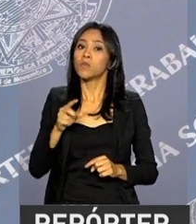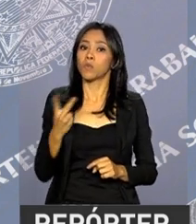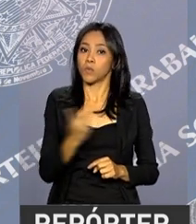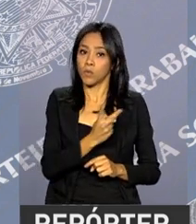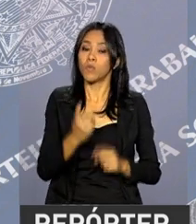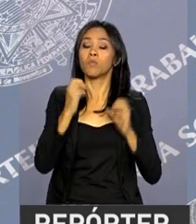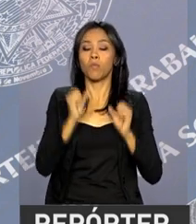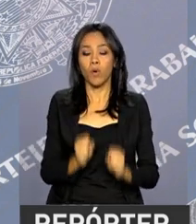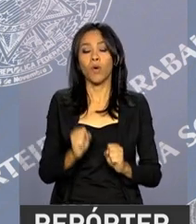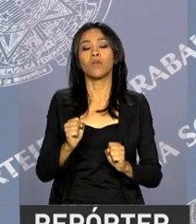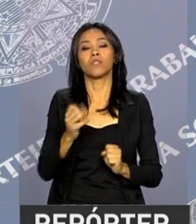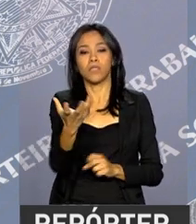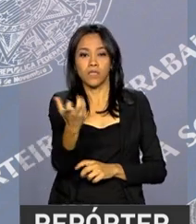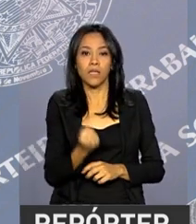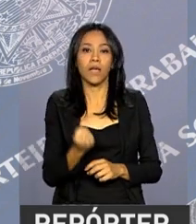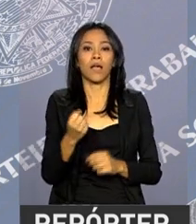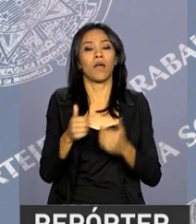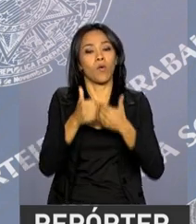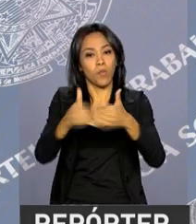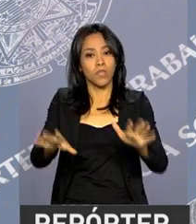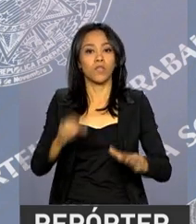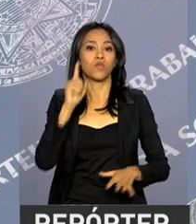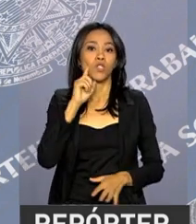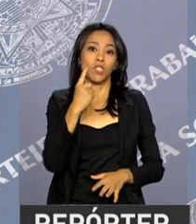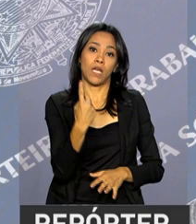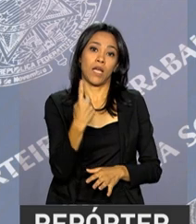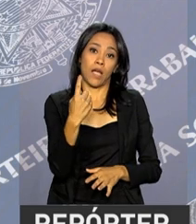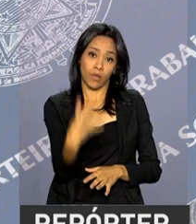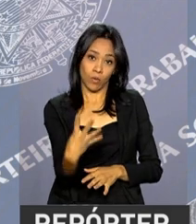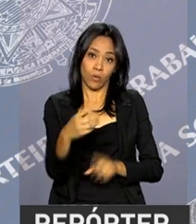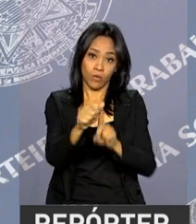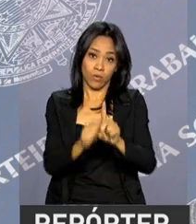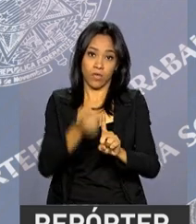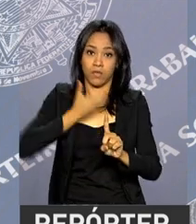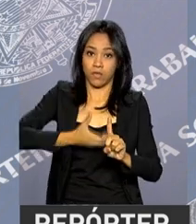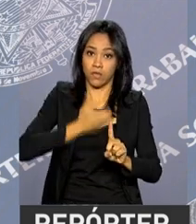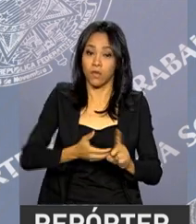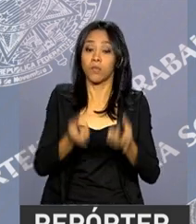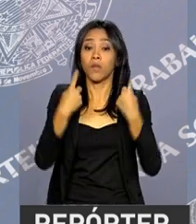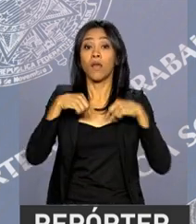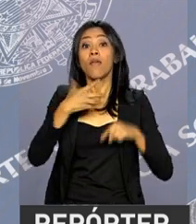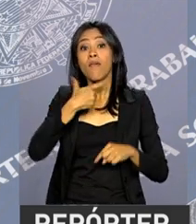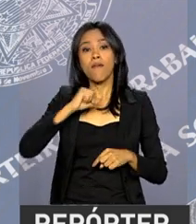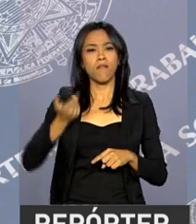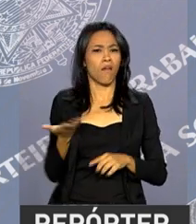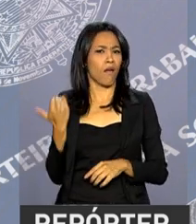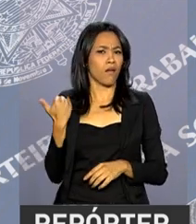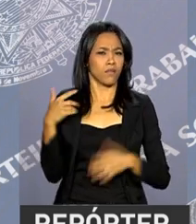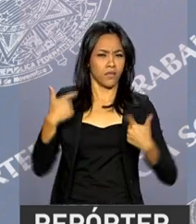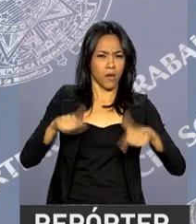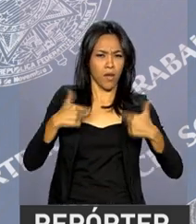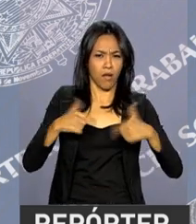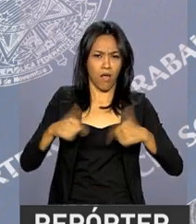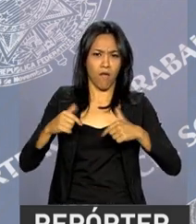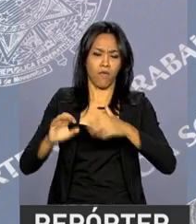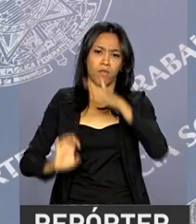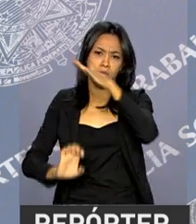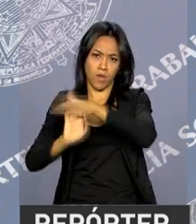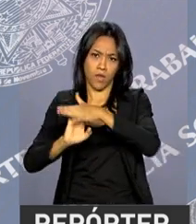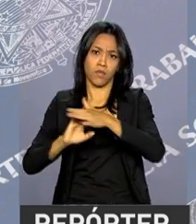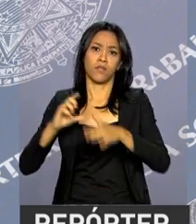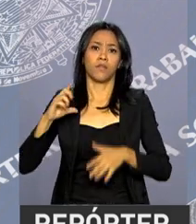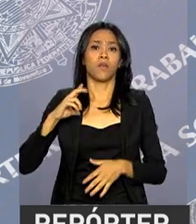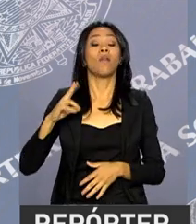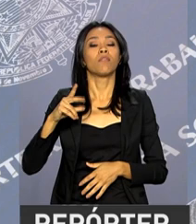podem sacar a partir de 14 de dezembro. Para aqueles que tinham vínculo com a iniciativa privada, os recursos estão na